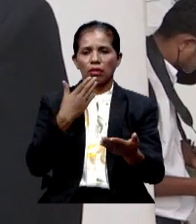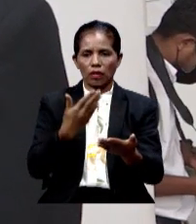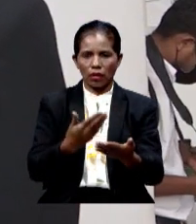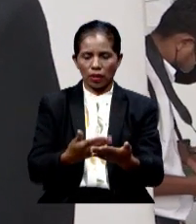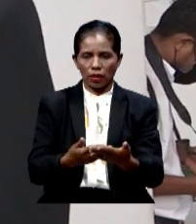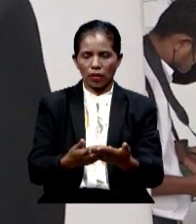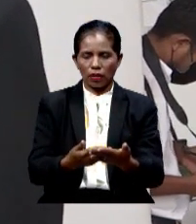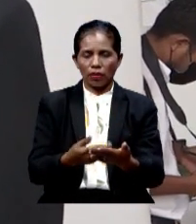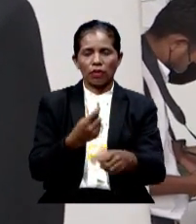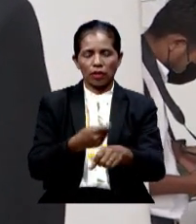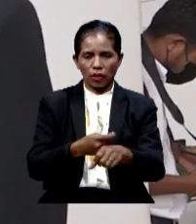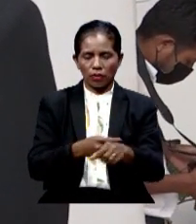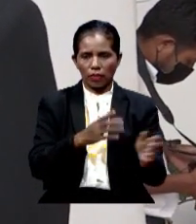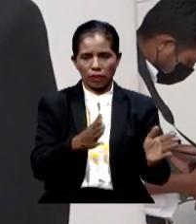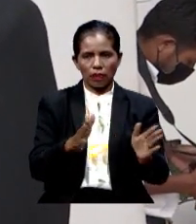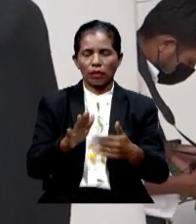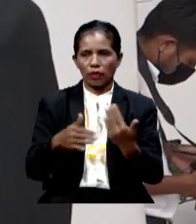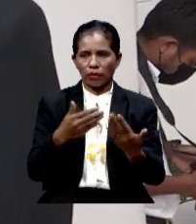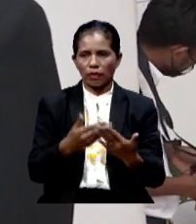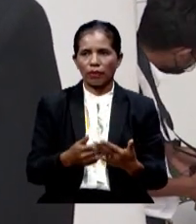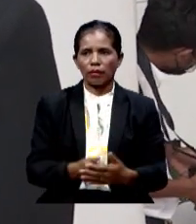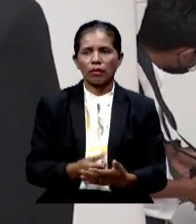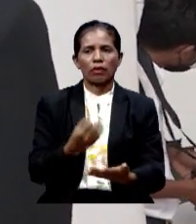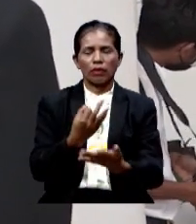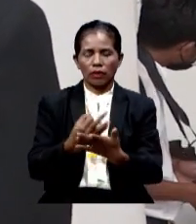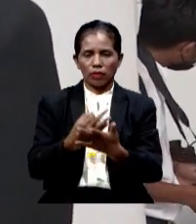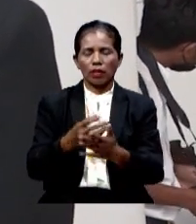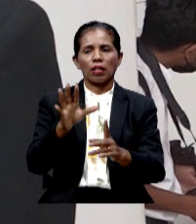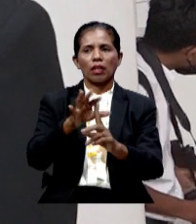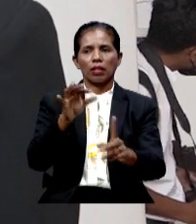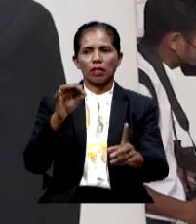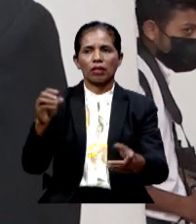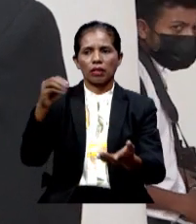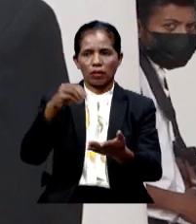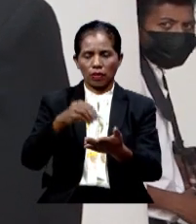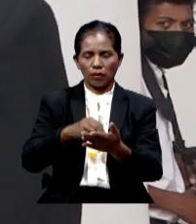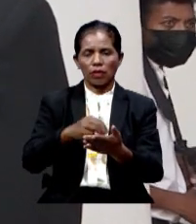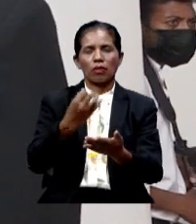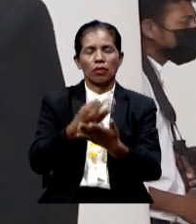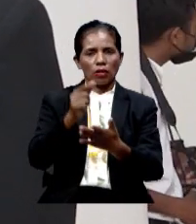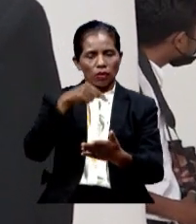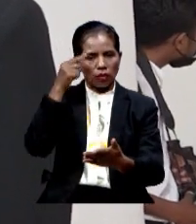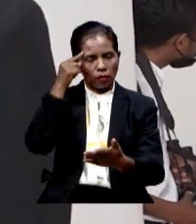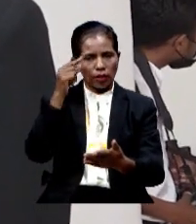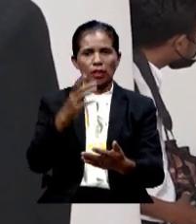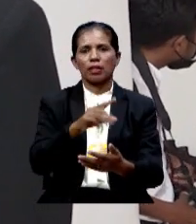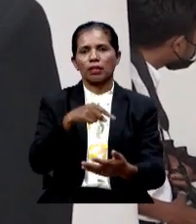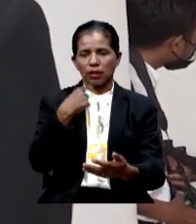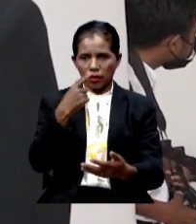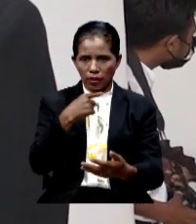ba preparativos a crai orçamento ba eleição né também rotação do governo agora se